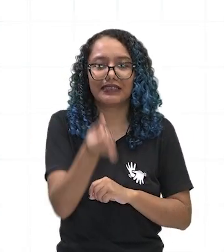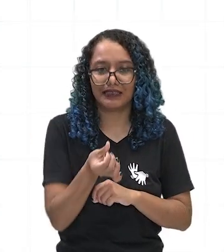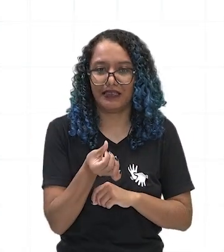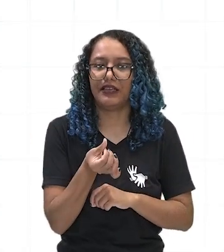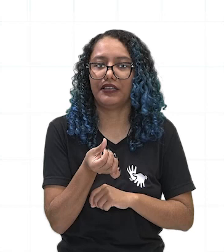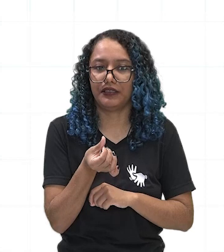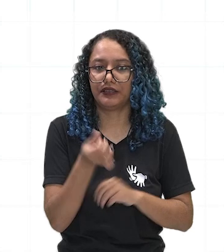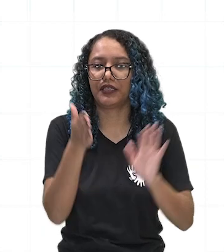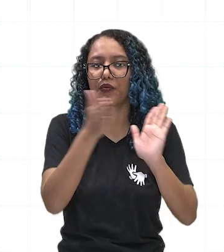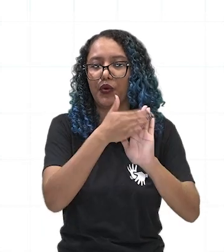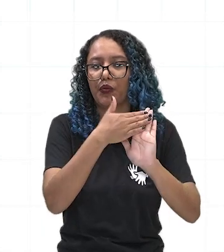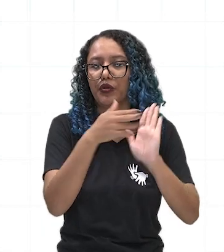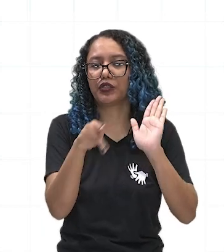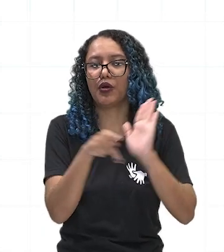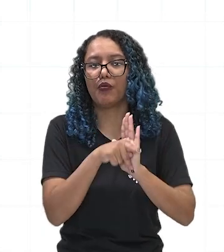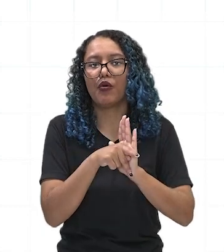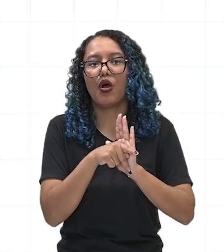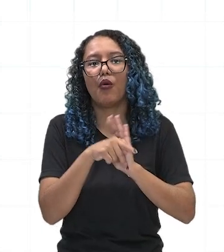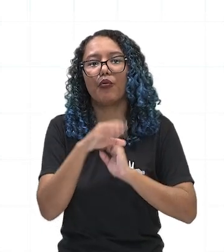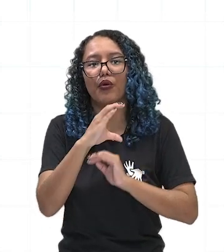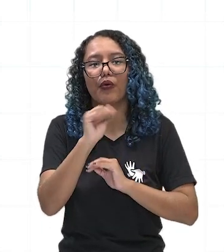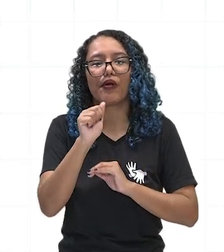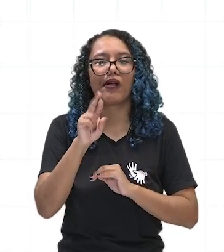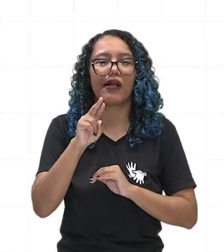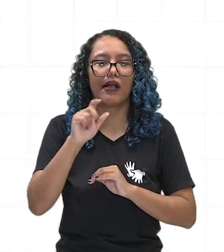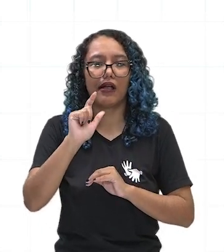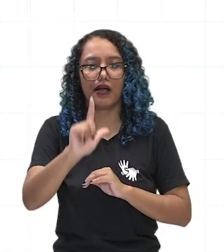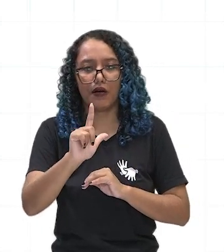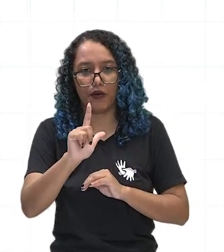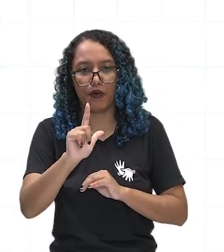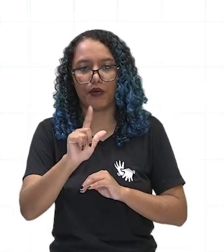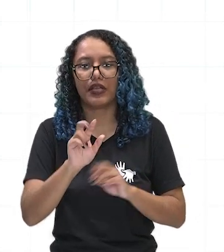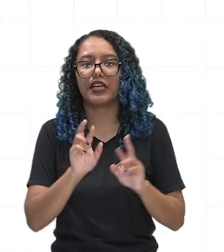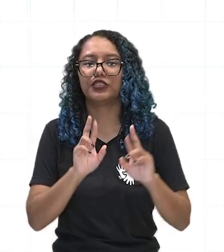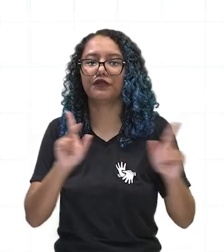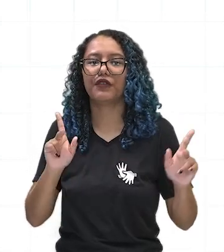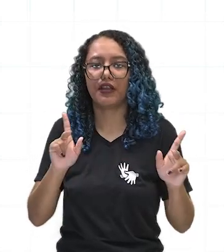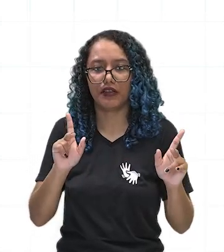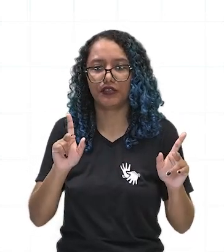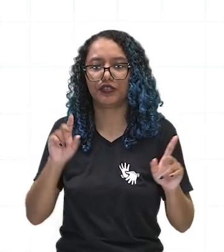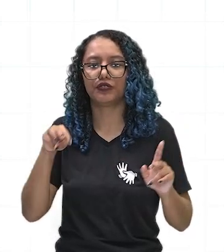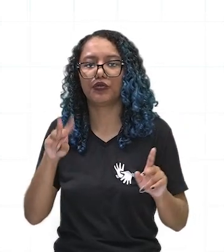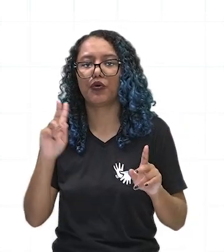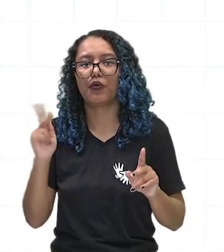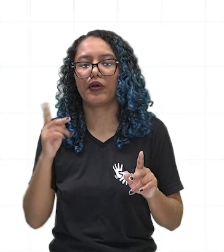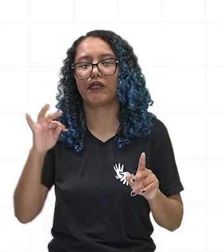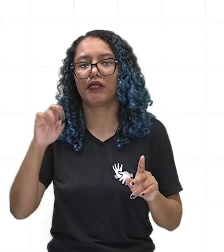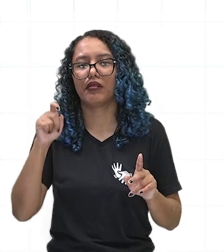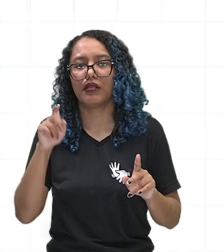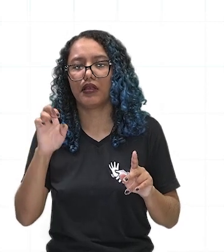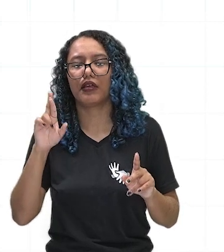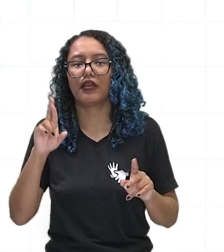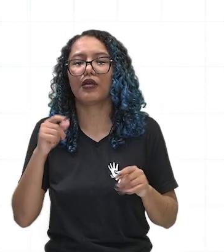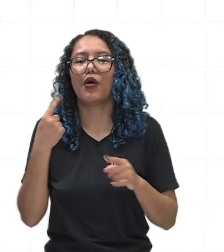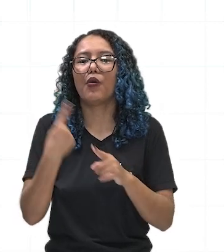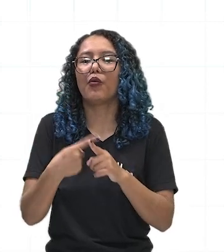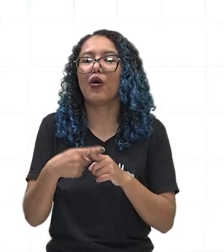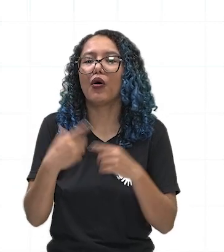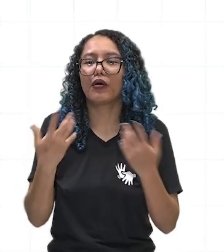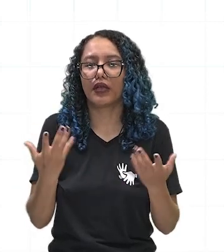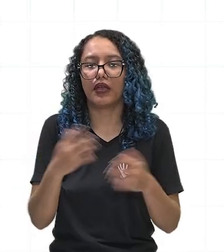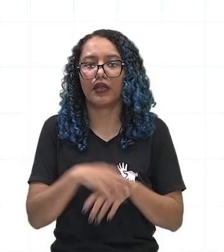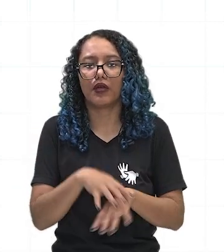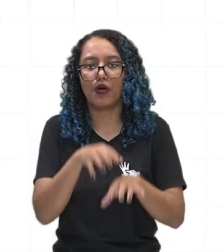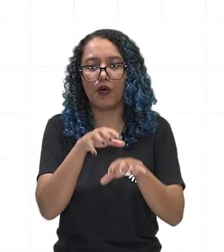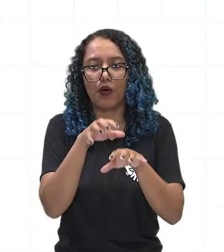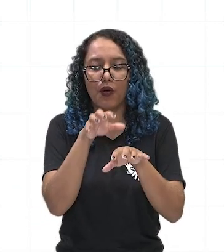propostas por Carl Richard Woese, e diferencia-se da de Whittaker pela extinção do reino Monera